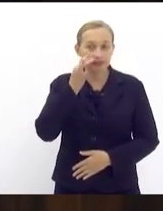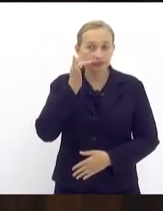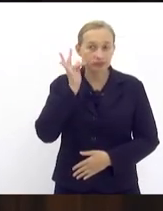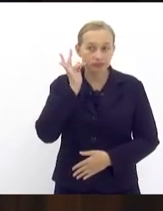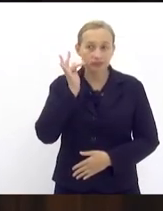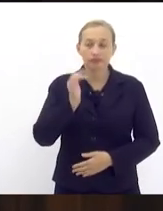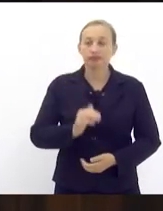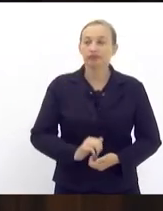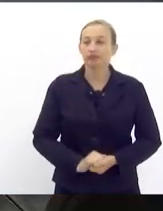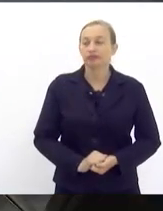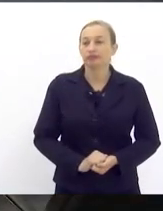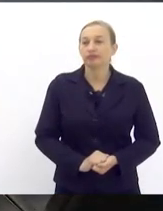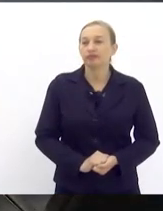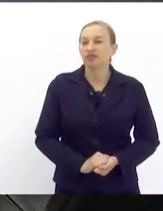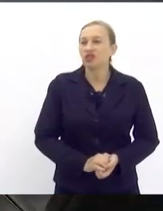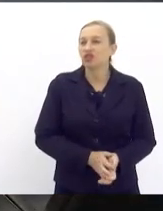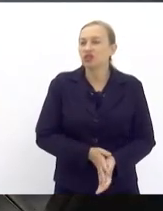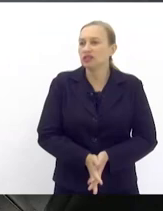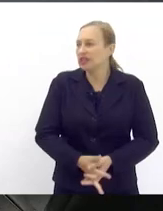Serafim